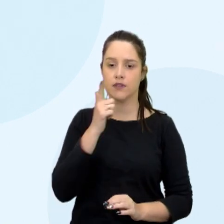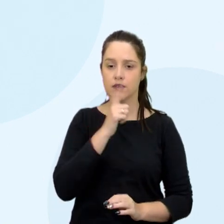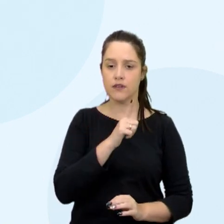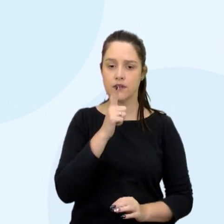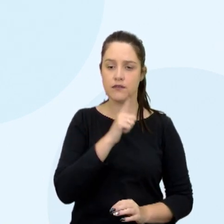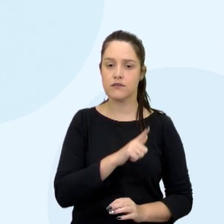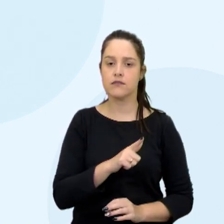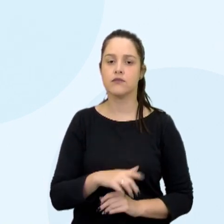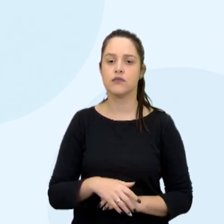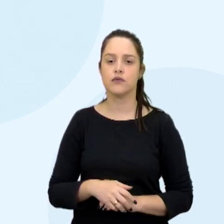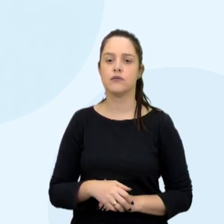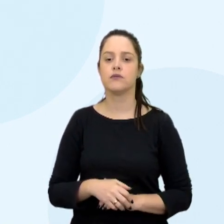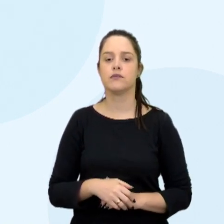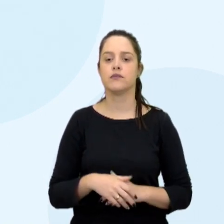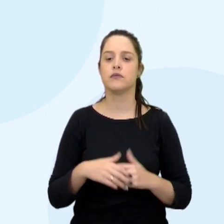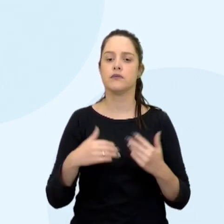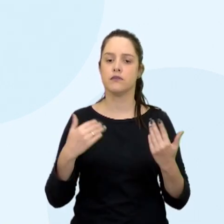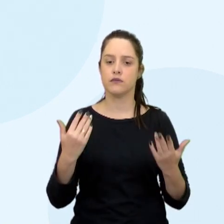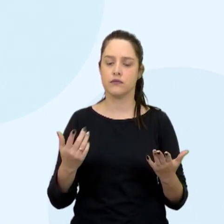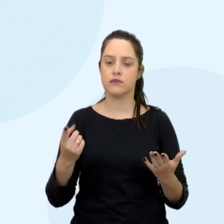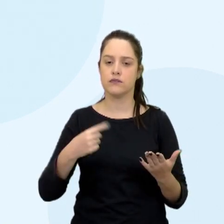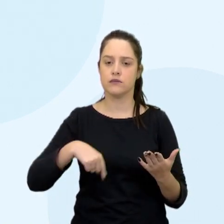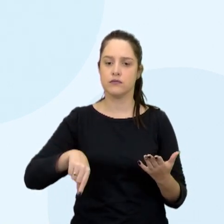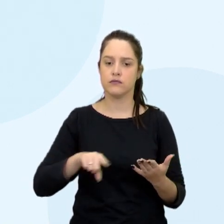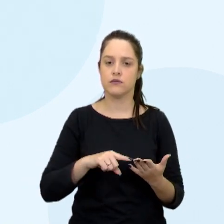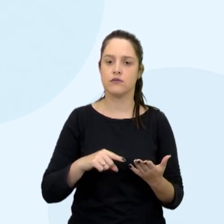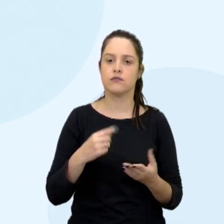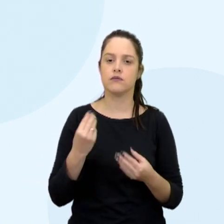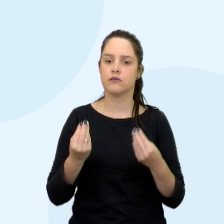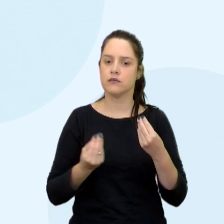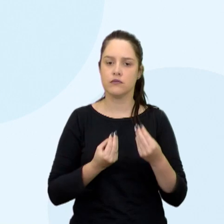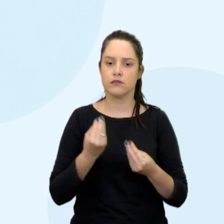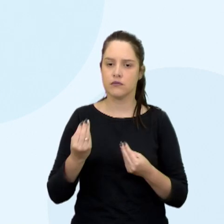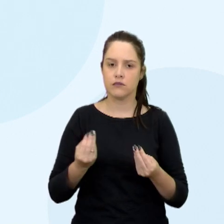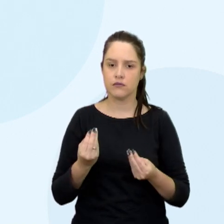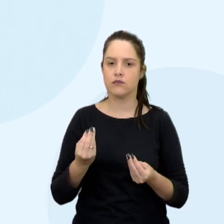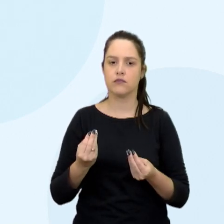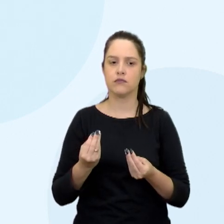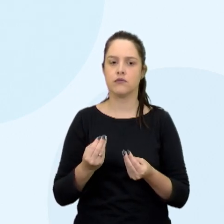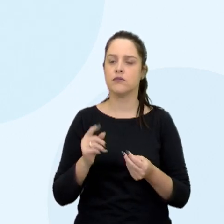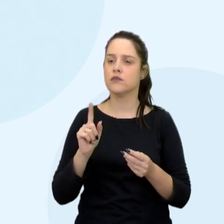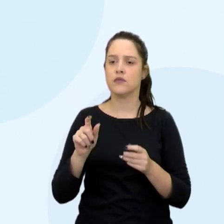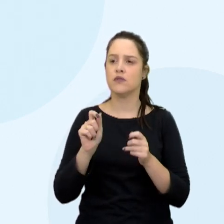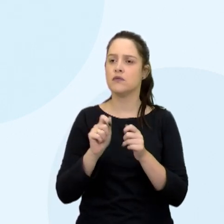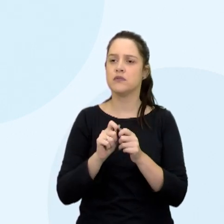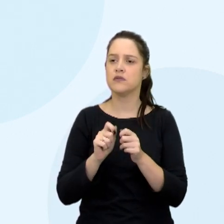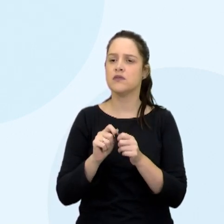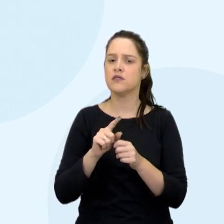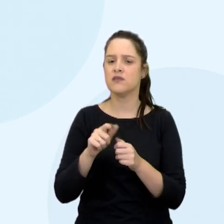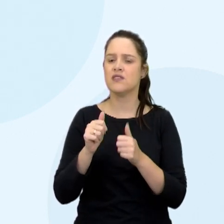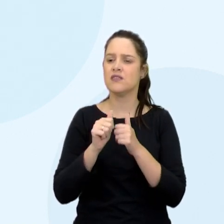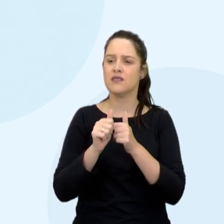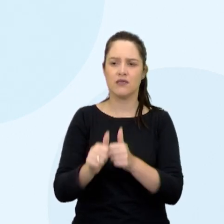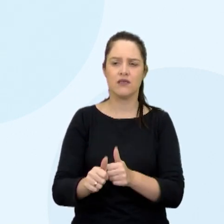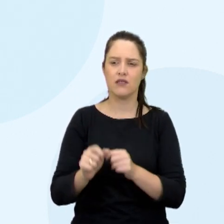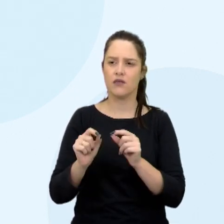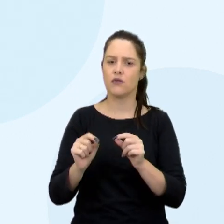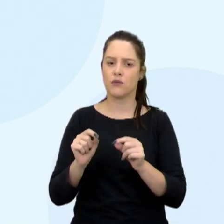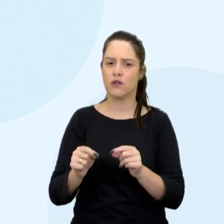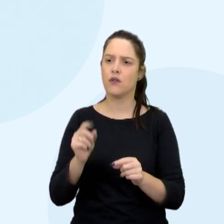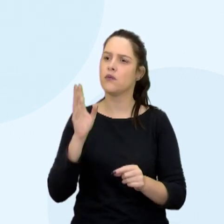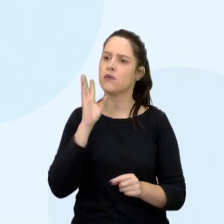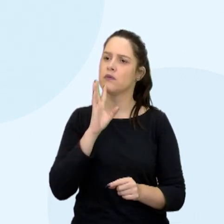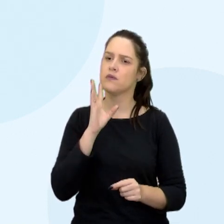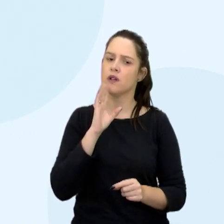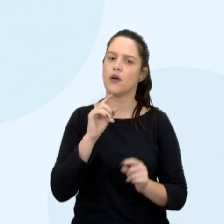né? Exatamente, E ele é um retrato ou um autorretrato? O que vocês percebem, estudantes? O retrato e